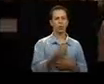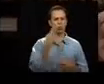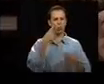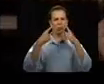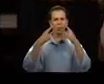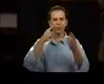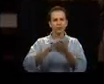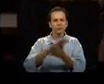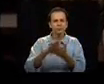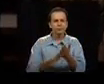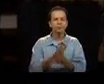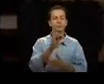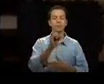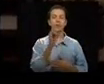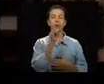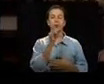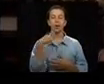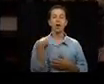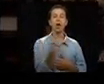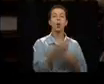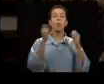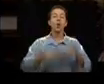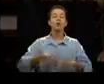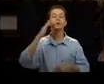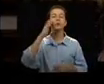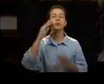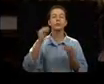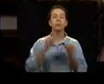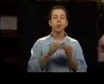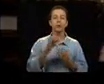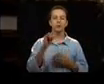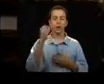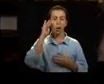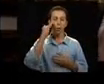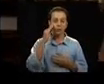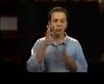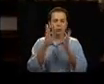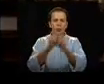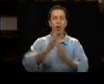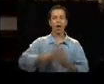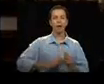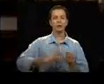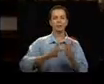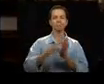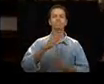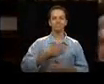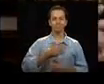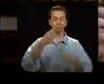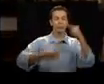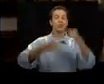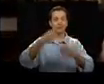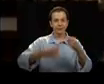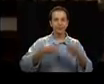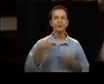Eu não tenho dúvida nenhuma de que eu não posso ser entendido fora de uma compreensão da ética em mim e